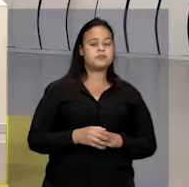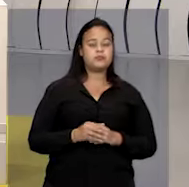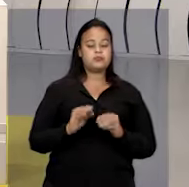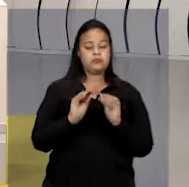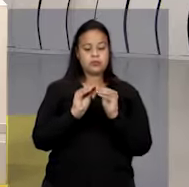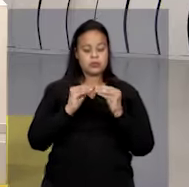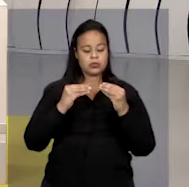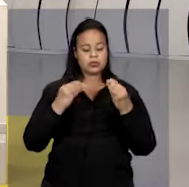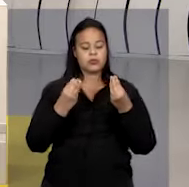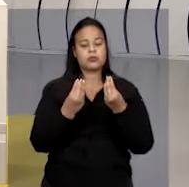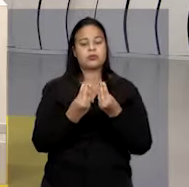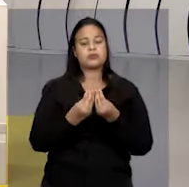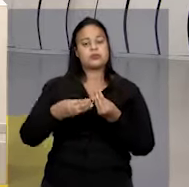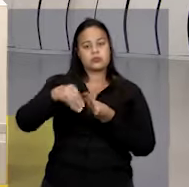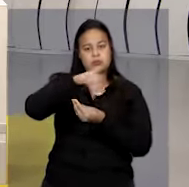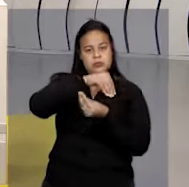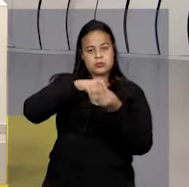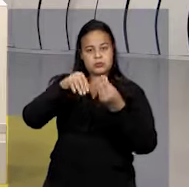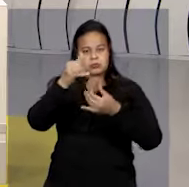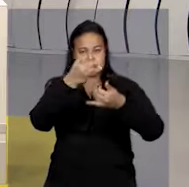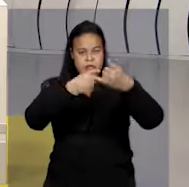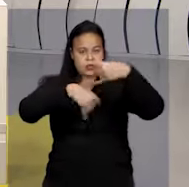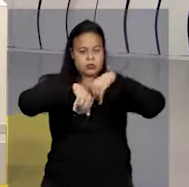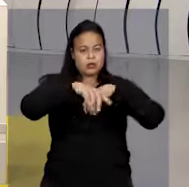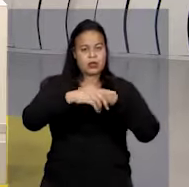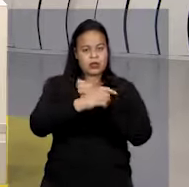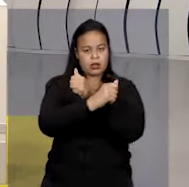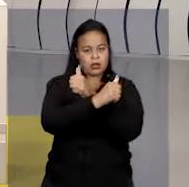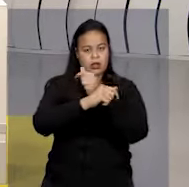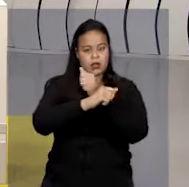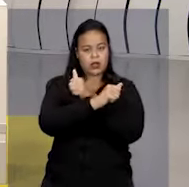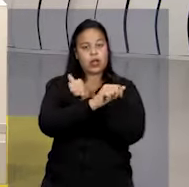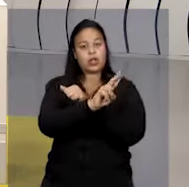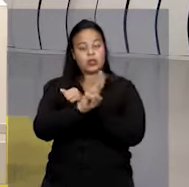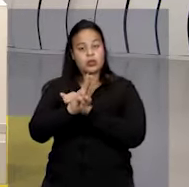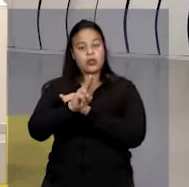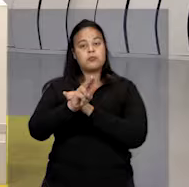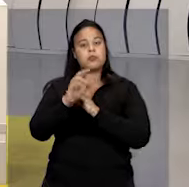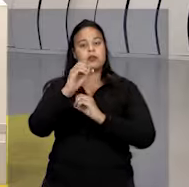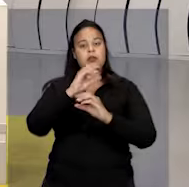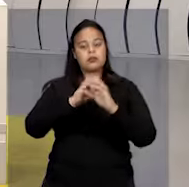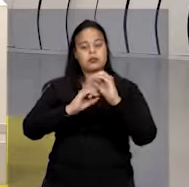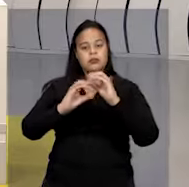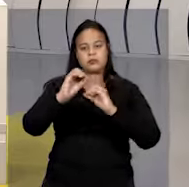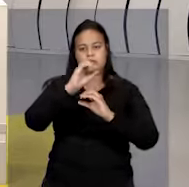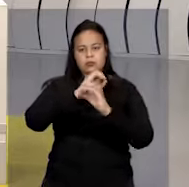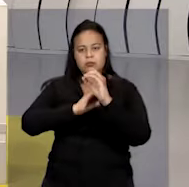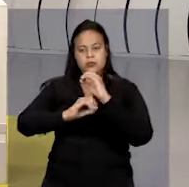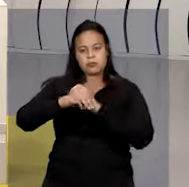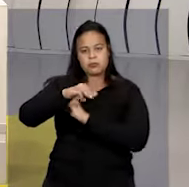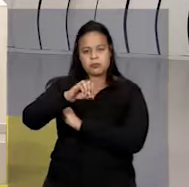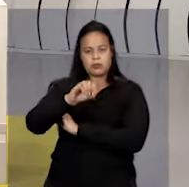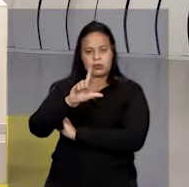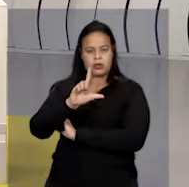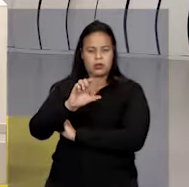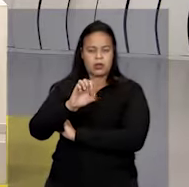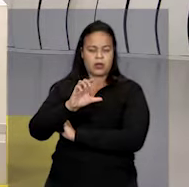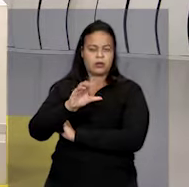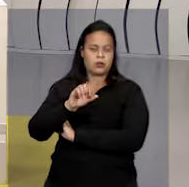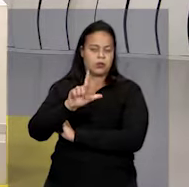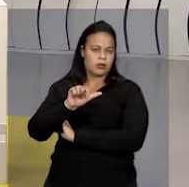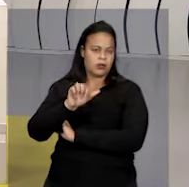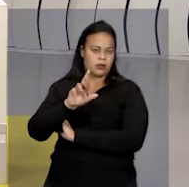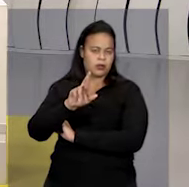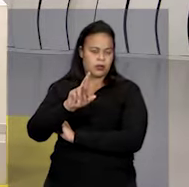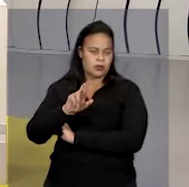Substâncias covalentes, ou também moleculares, né? Tem várias características, que, por exemplo, não conduzem corrente elétrica no